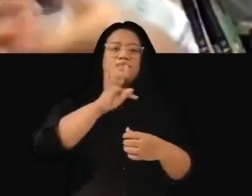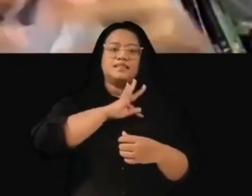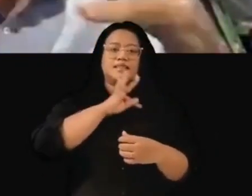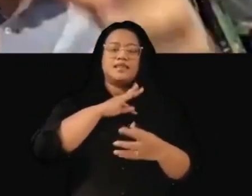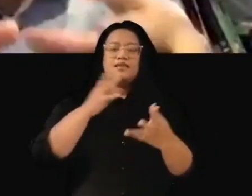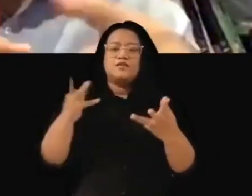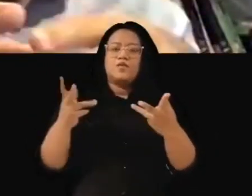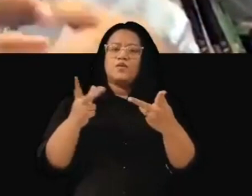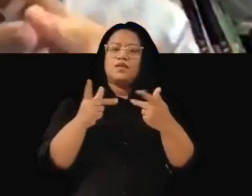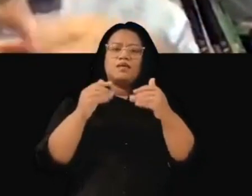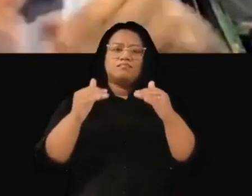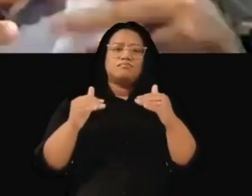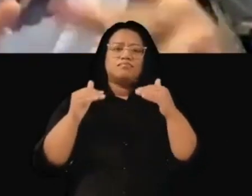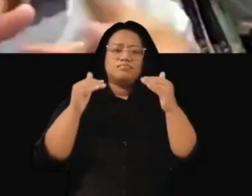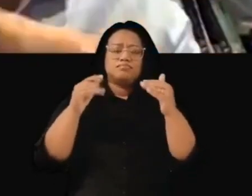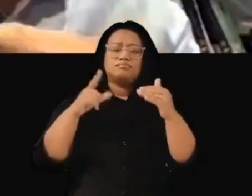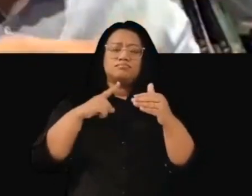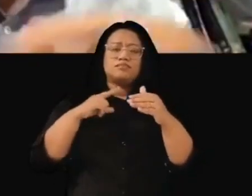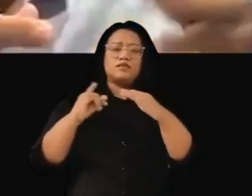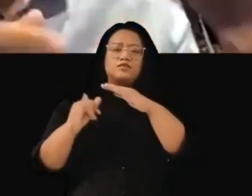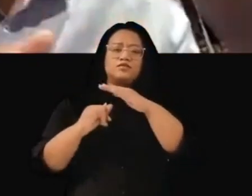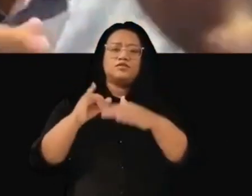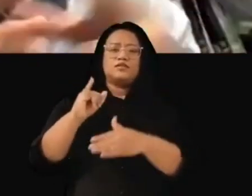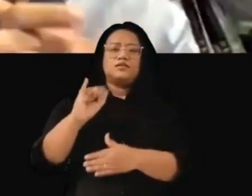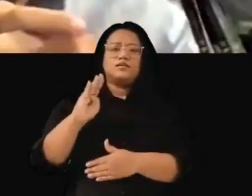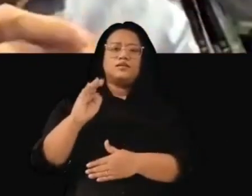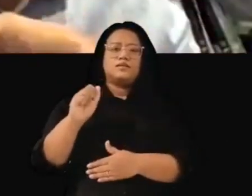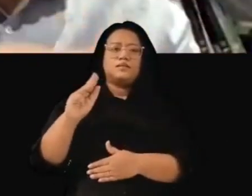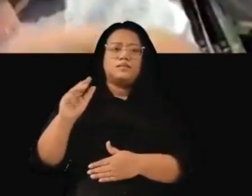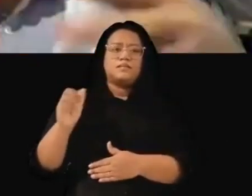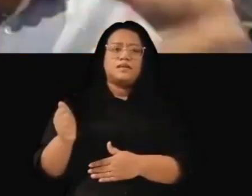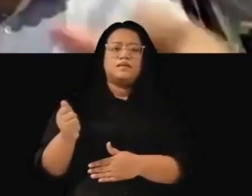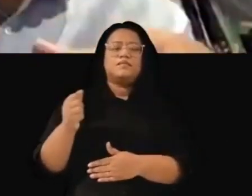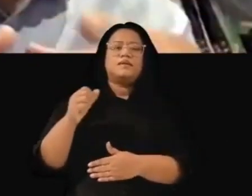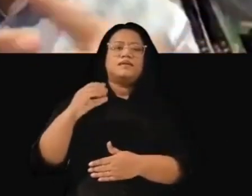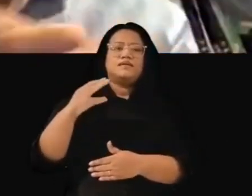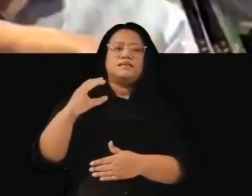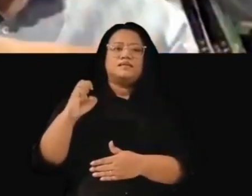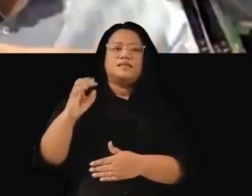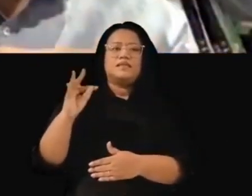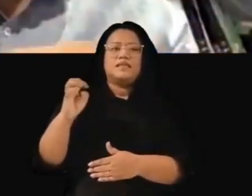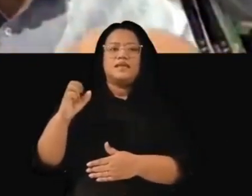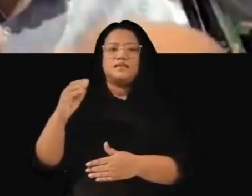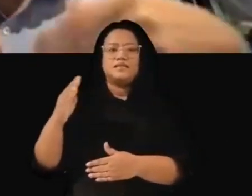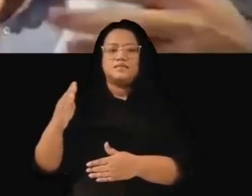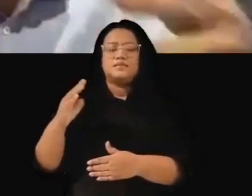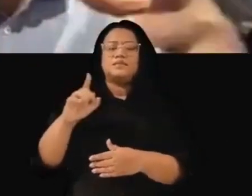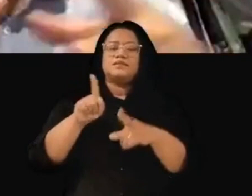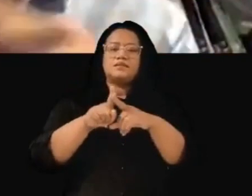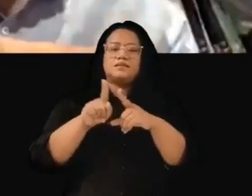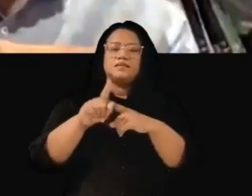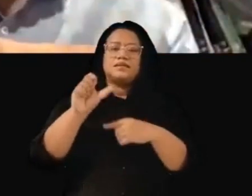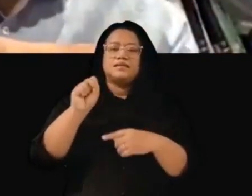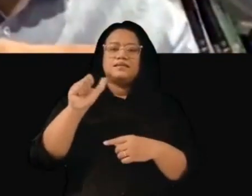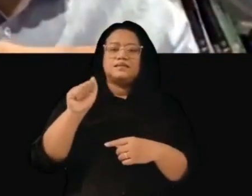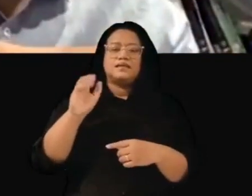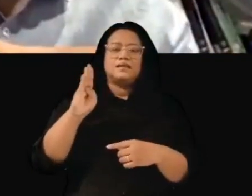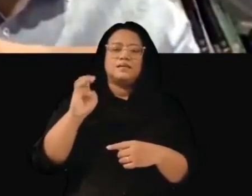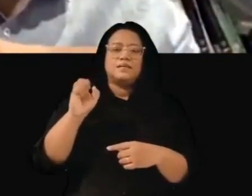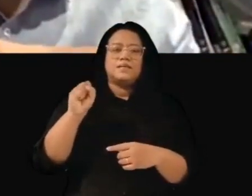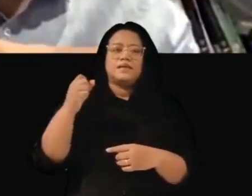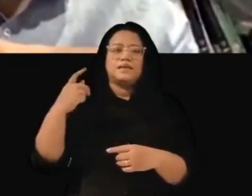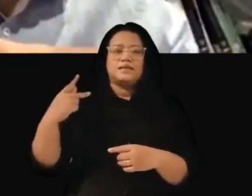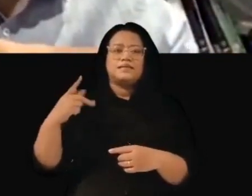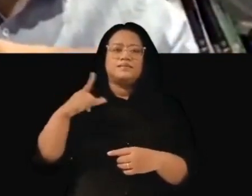qualificados no IBAMA, no ICMBio, a CETESB em São Paulo, a SABESP em São Paulo, que sem nenhuma justificativa técnica se